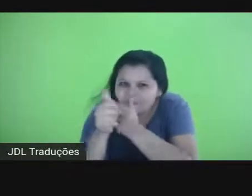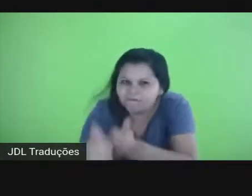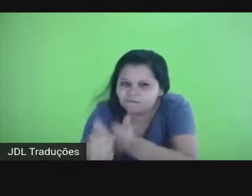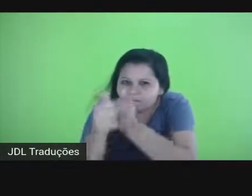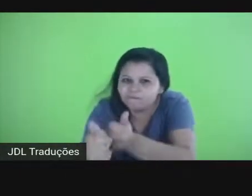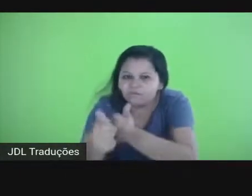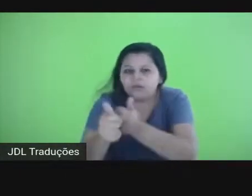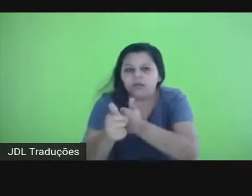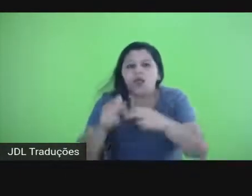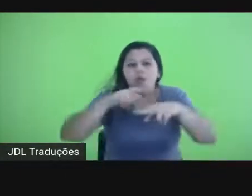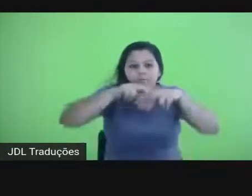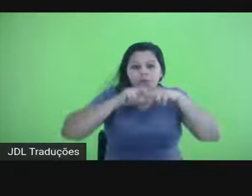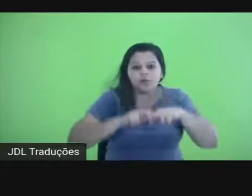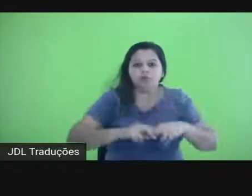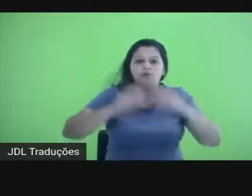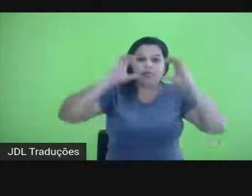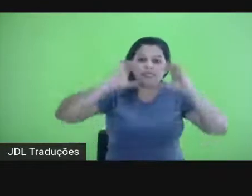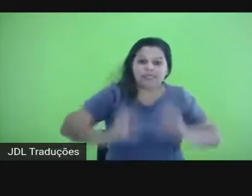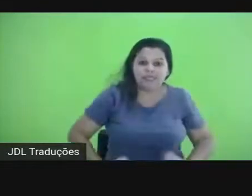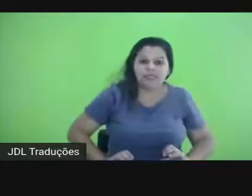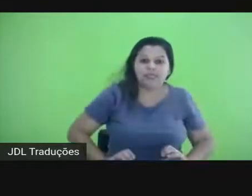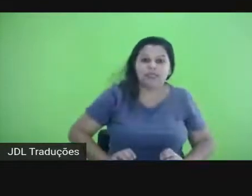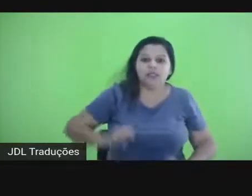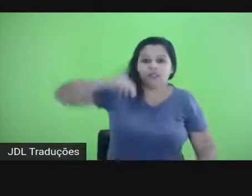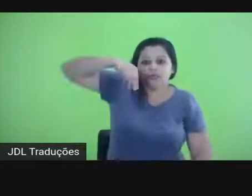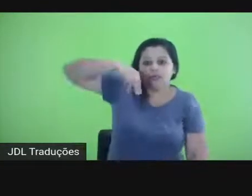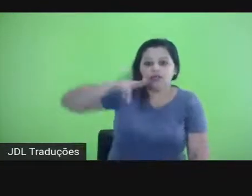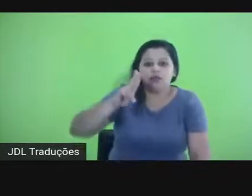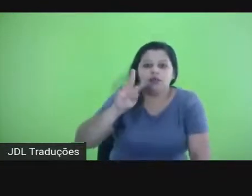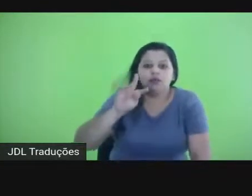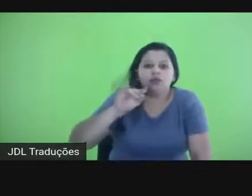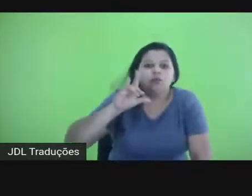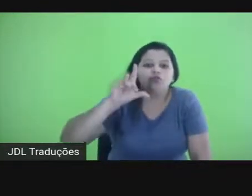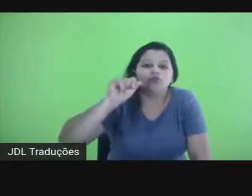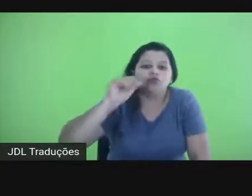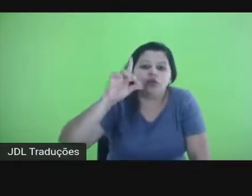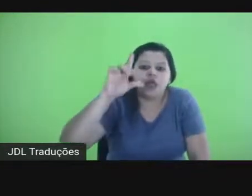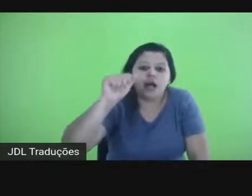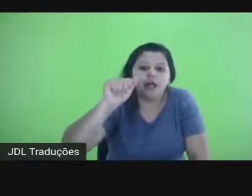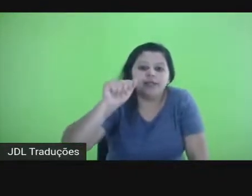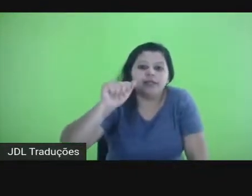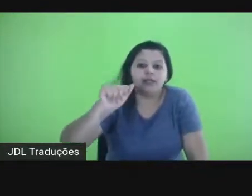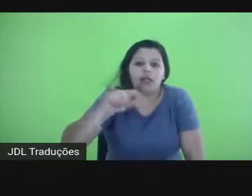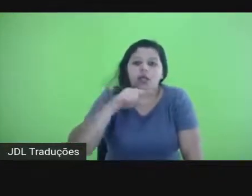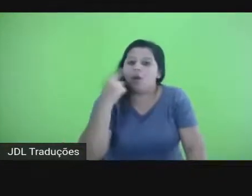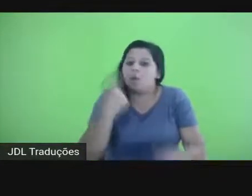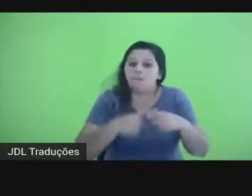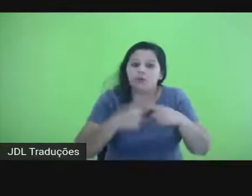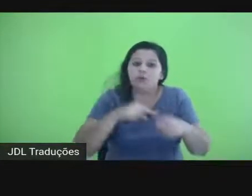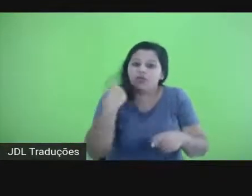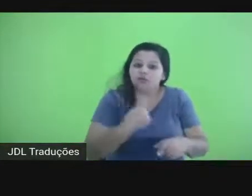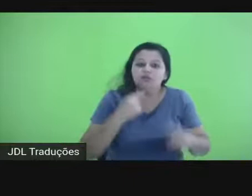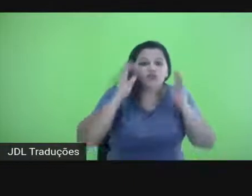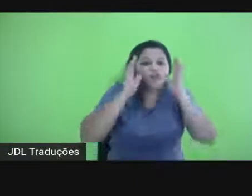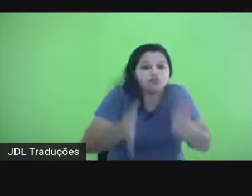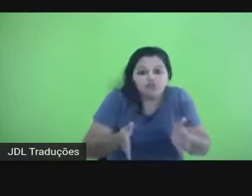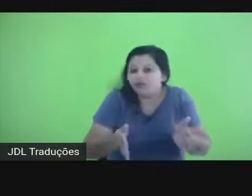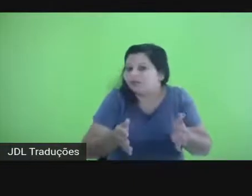cidadania é mutilada, porque a gente está condicionado, embora a gente não perceba de tão naturalizado que está, a gente